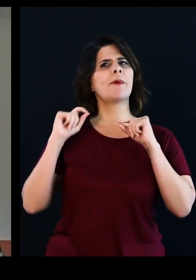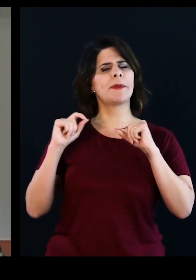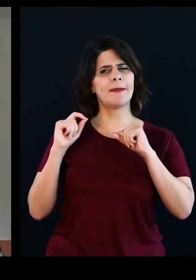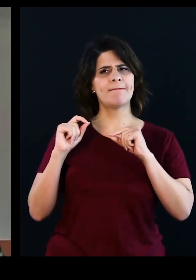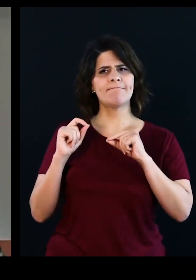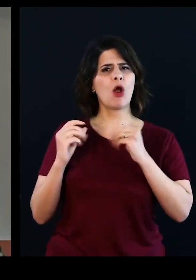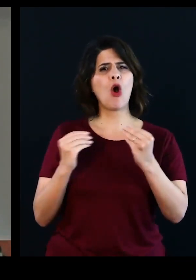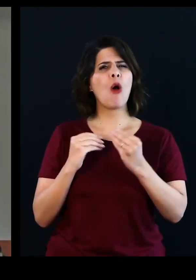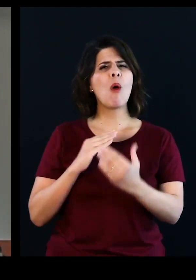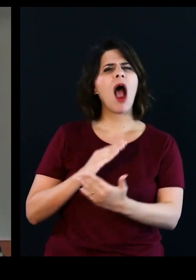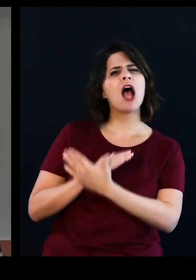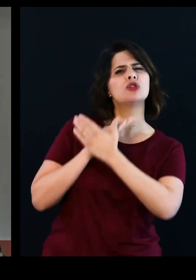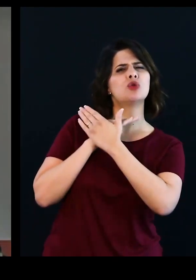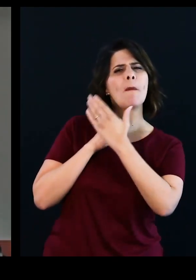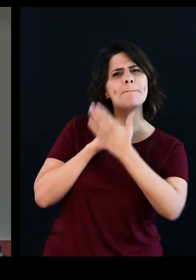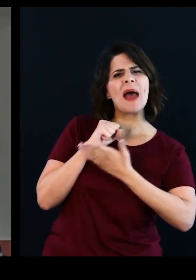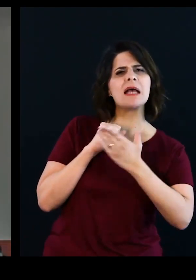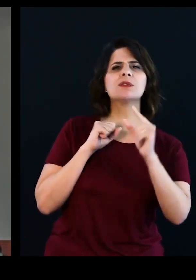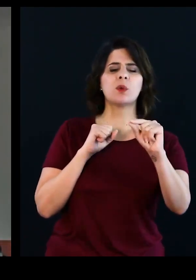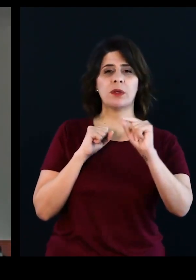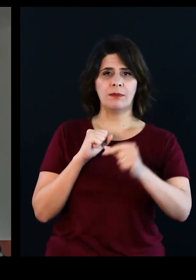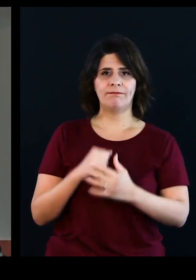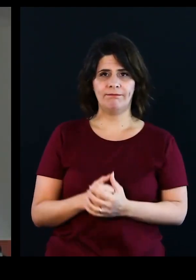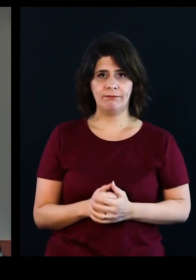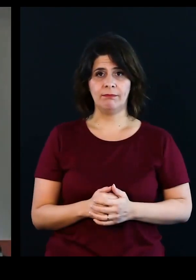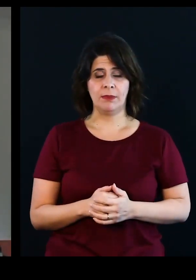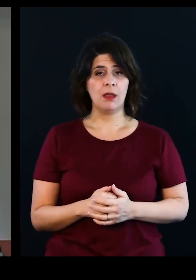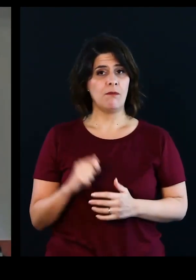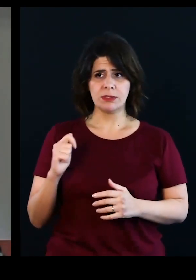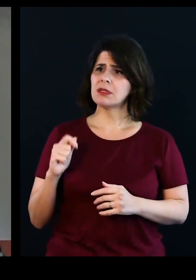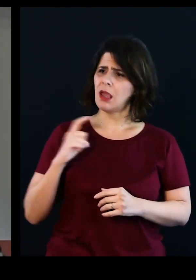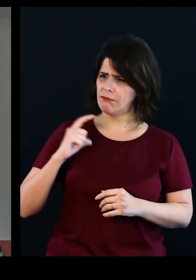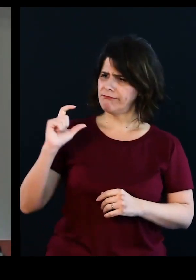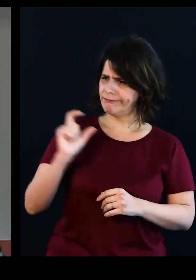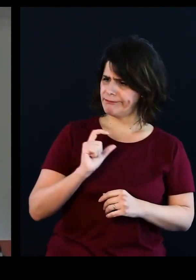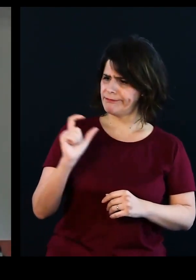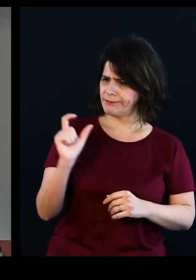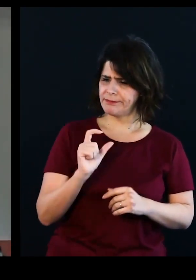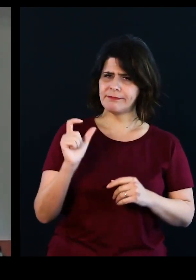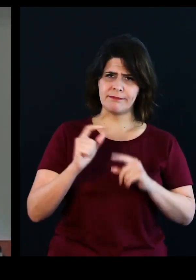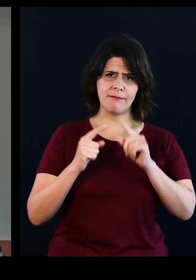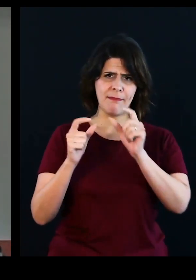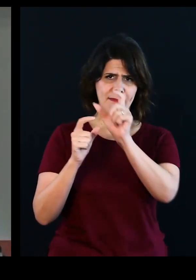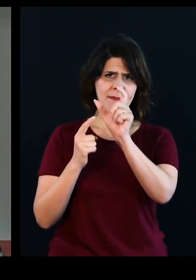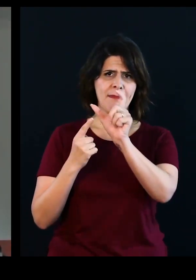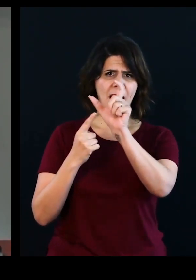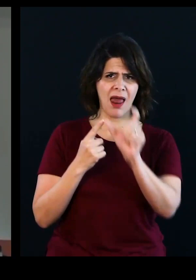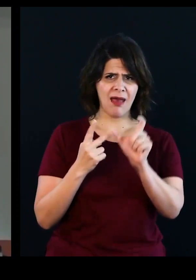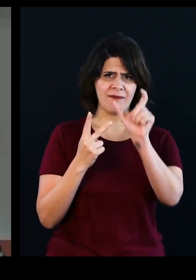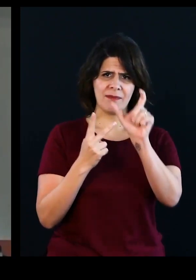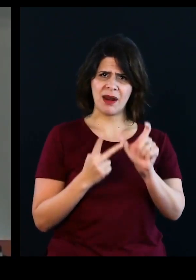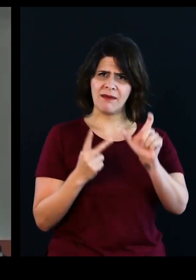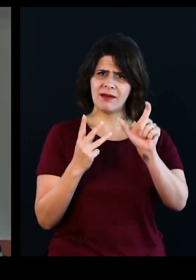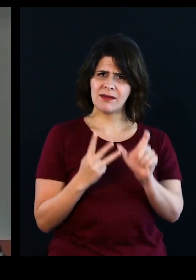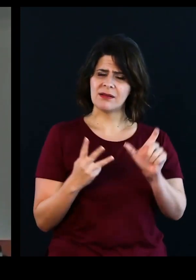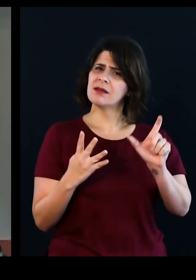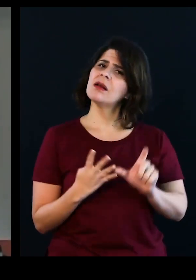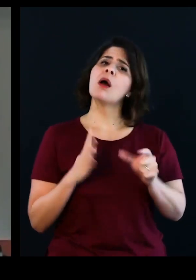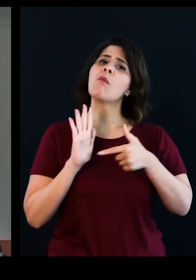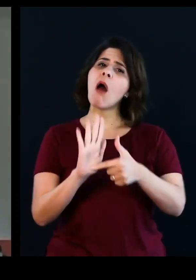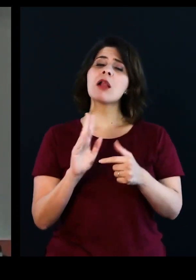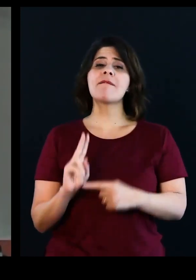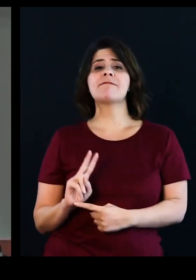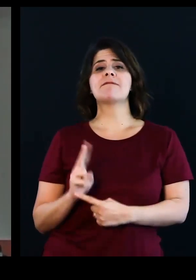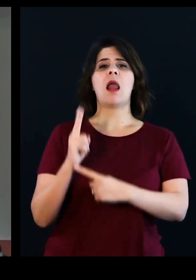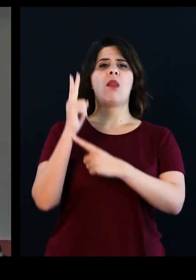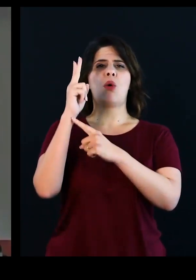definiu, um outro valor, né? Porque todas essas palavras que vocês colocaram, no fundo, expressam valores muito seguros e muito